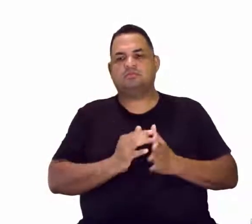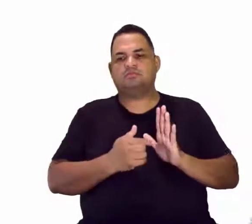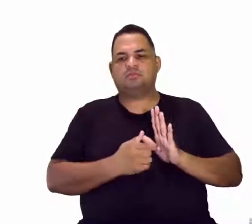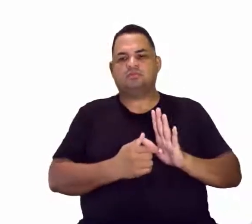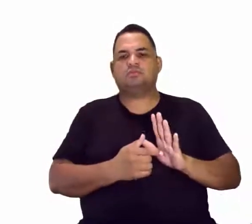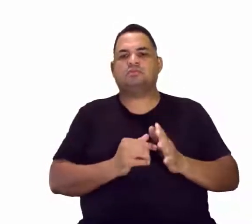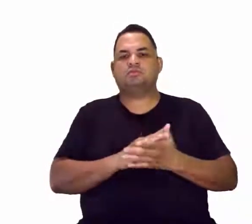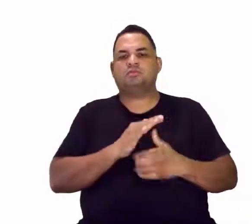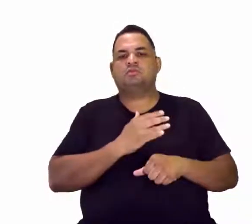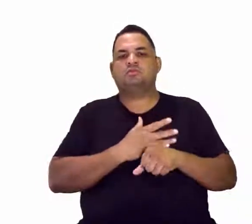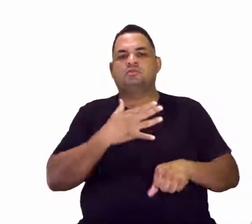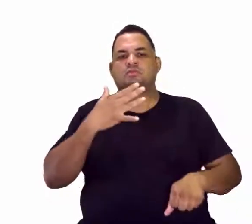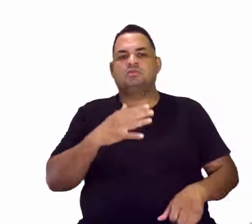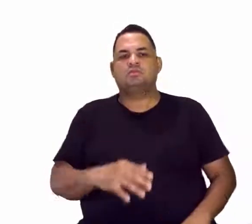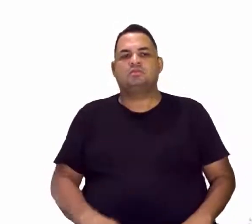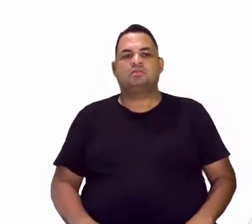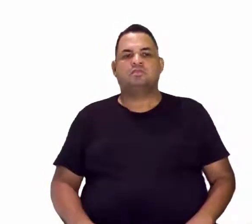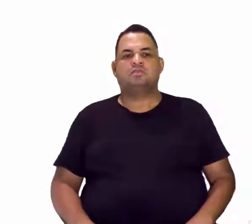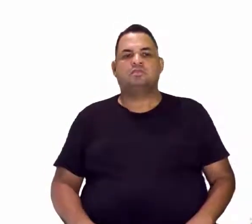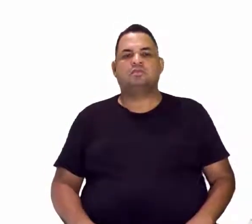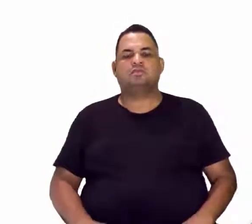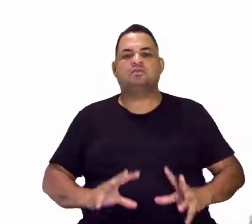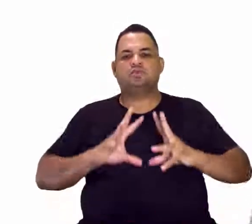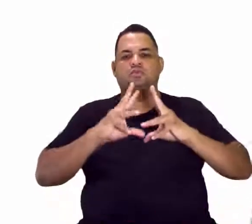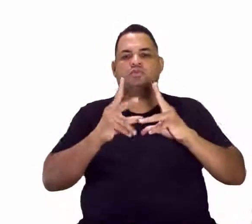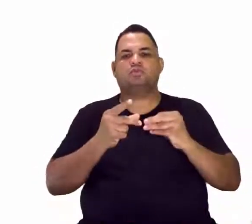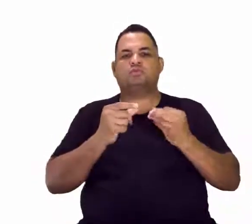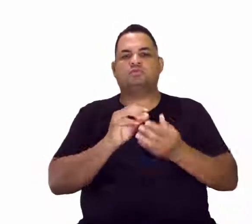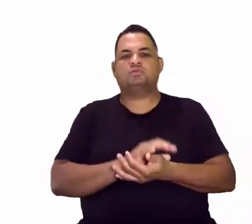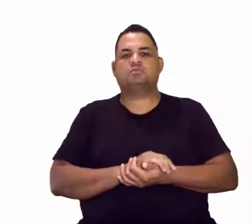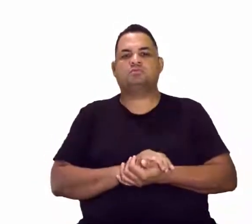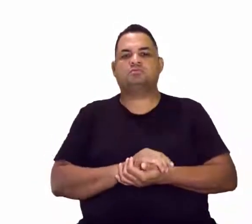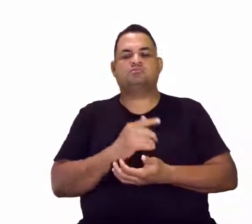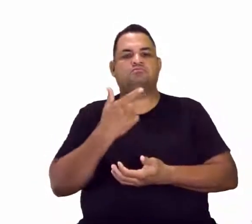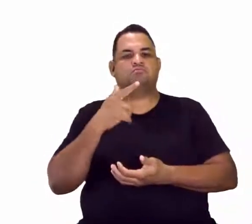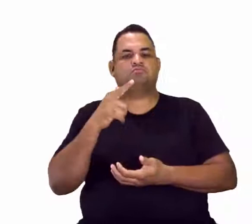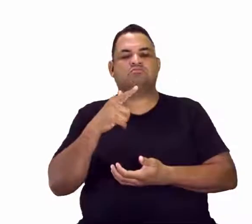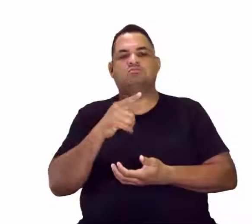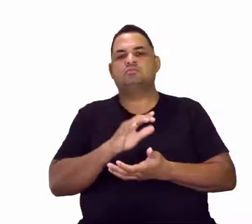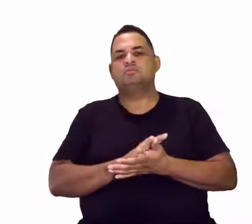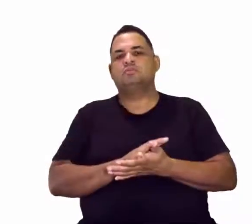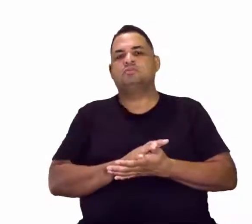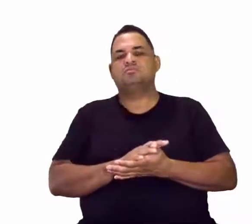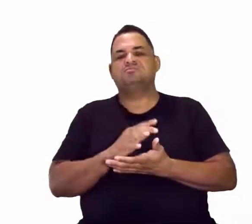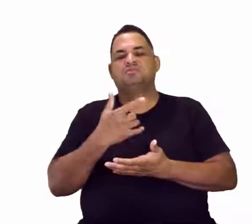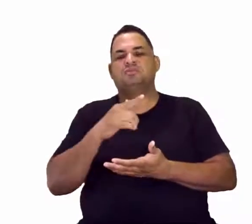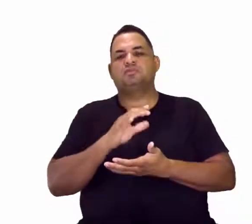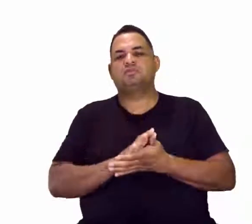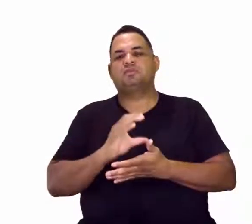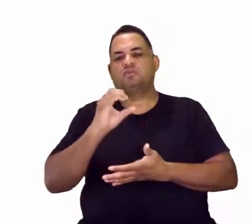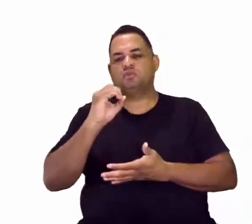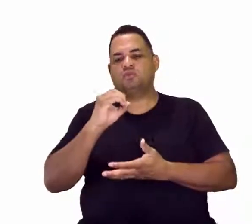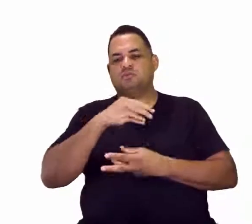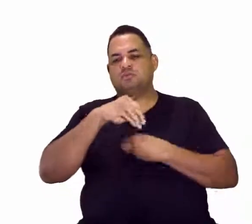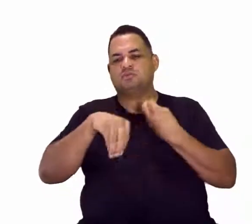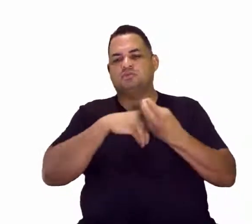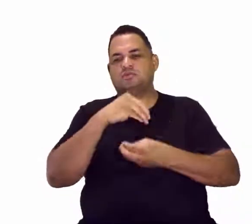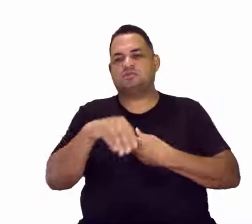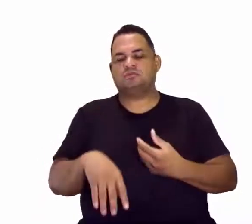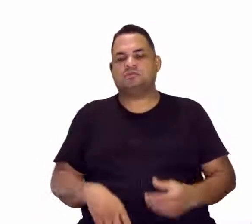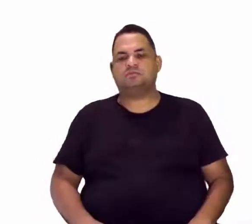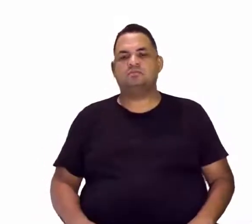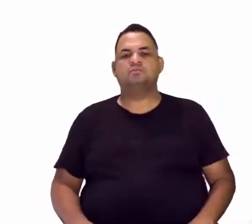ácido. Hidrácidos. Todos eles não irão apresentar oxigênio no